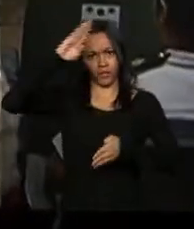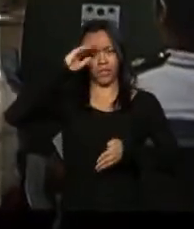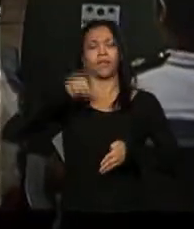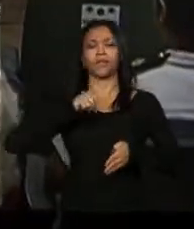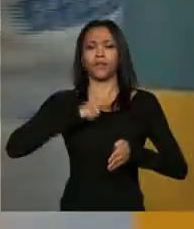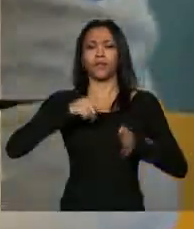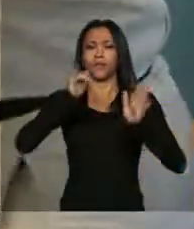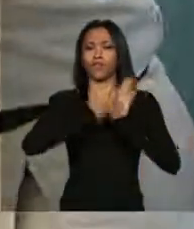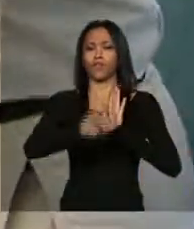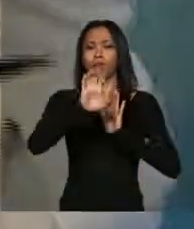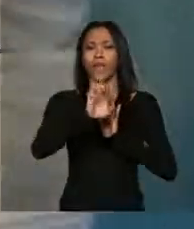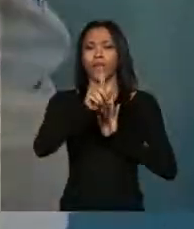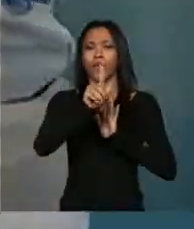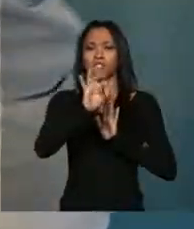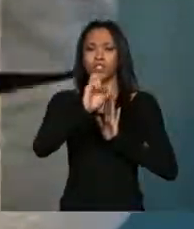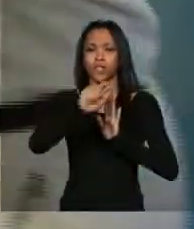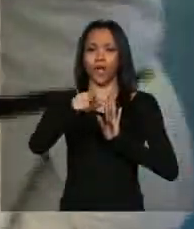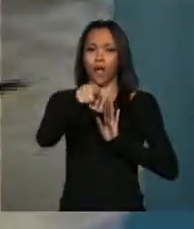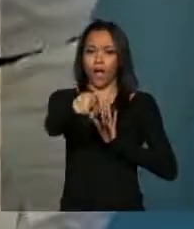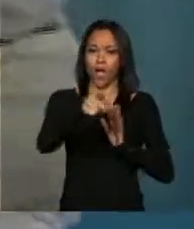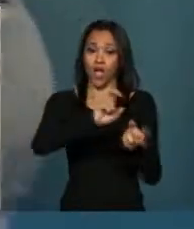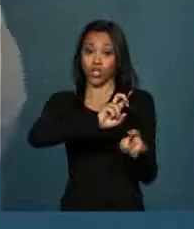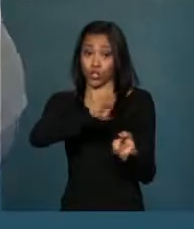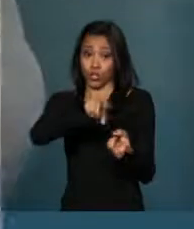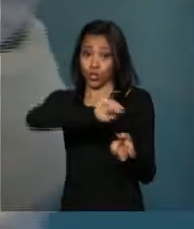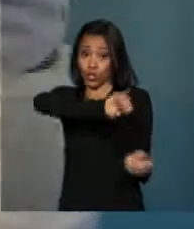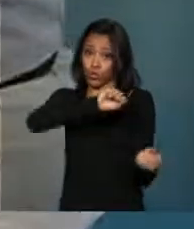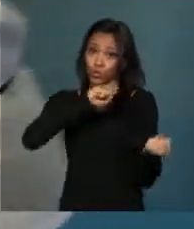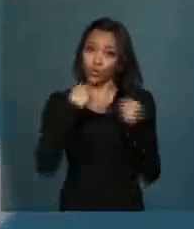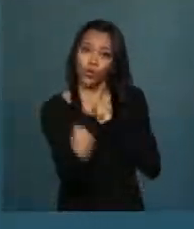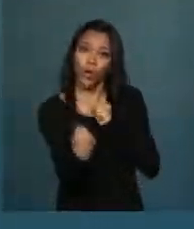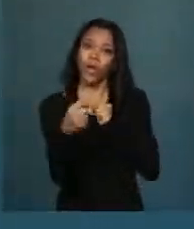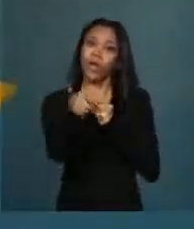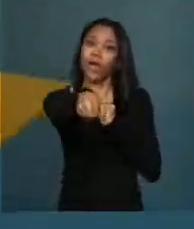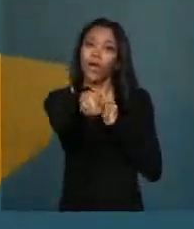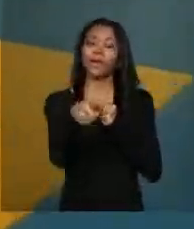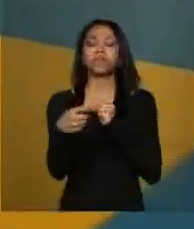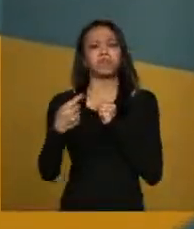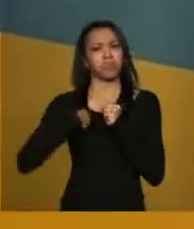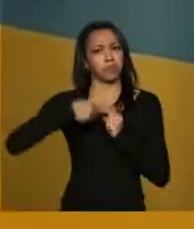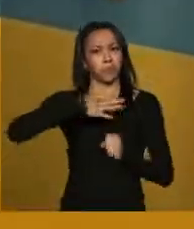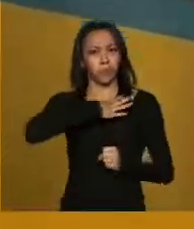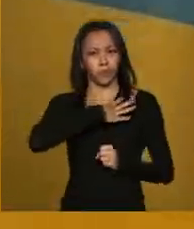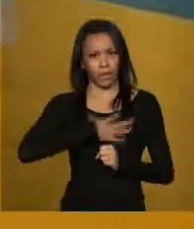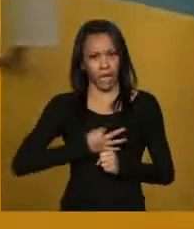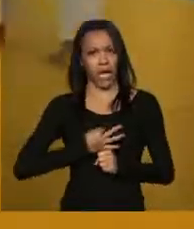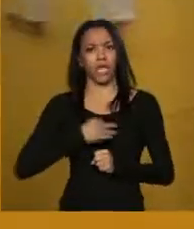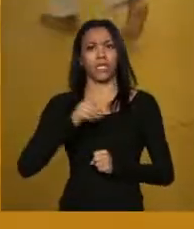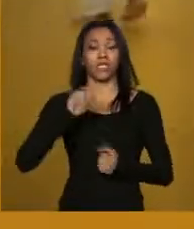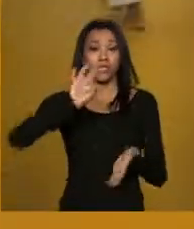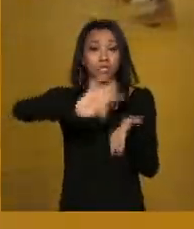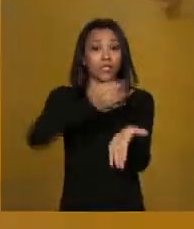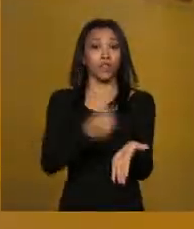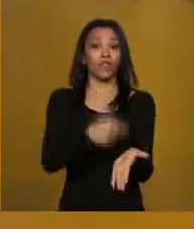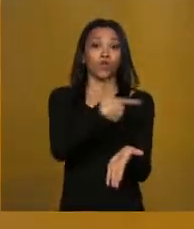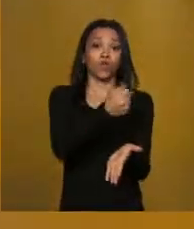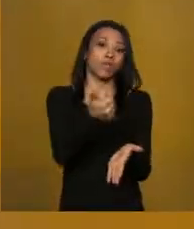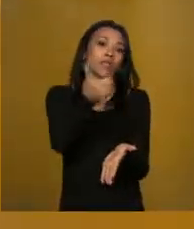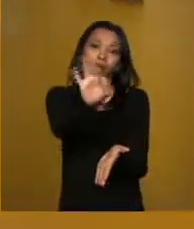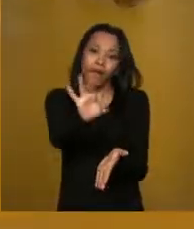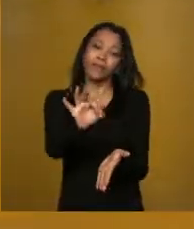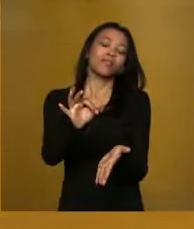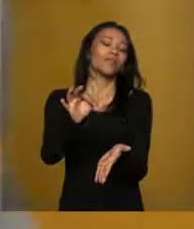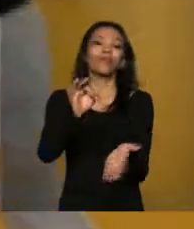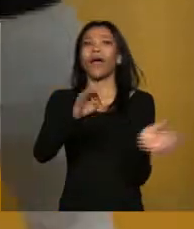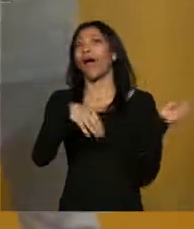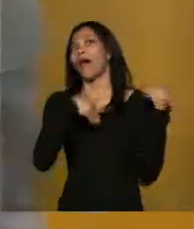dos atletas. A judoca Mayra Aguiar, campeã brasileira e medalhista olímpica, se inscreveu em 2010 e desde então passou a